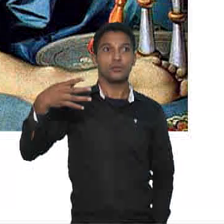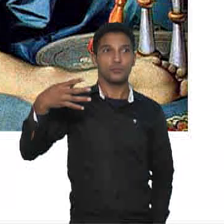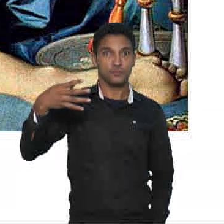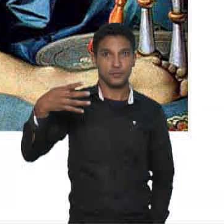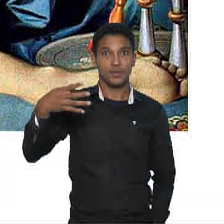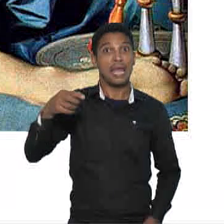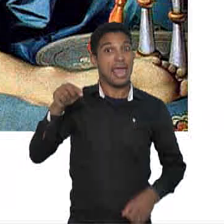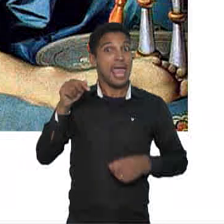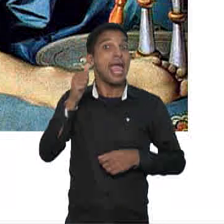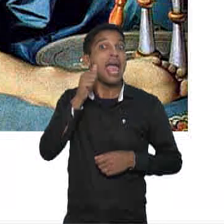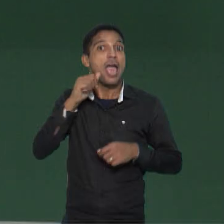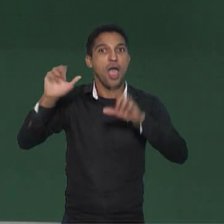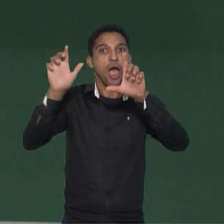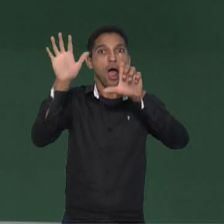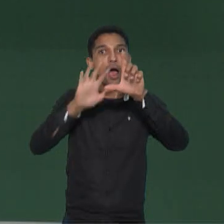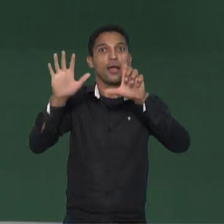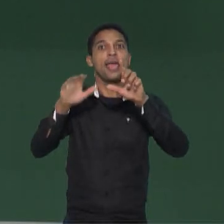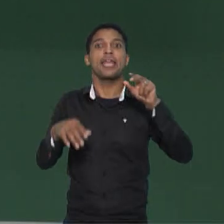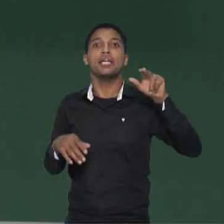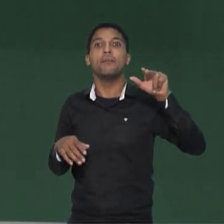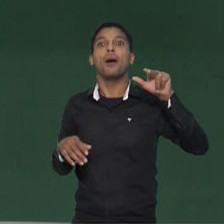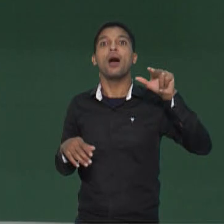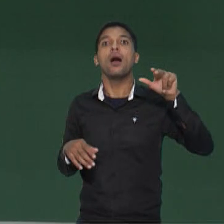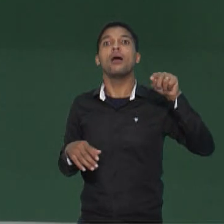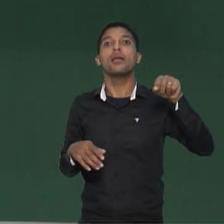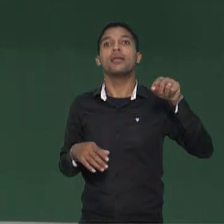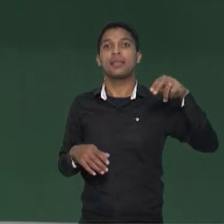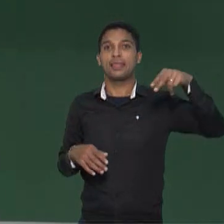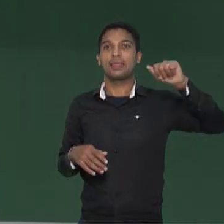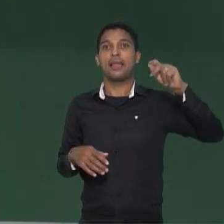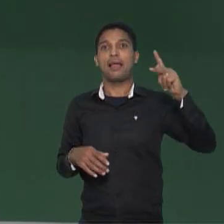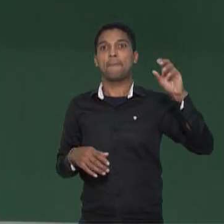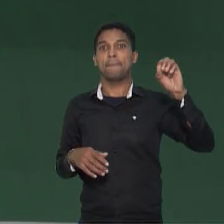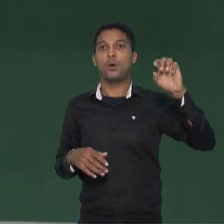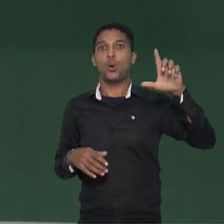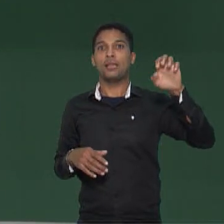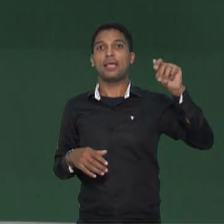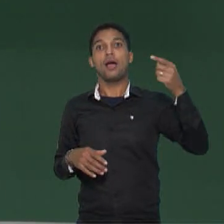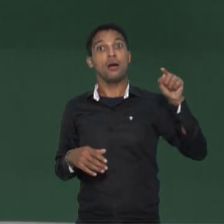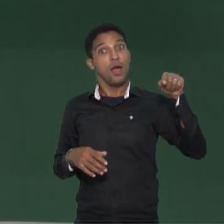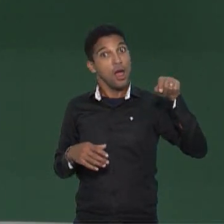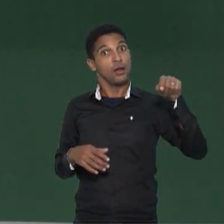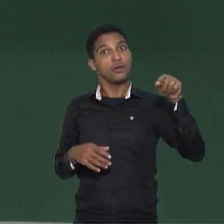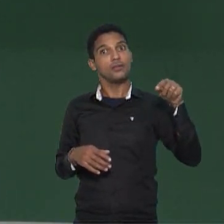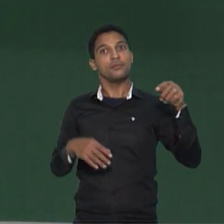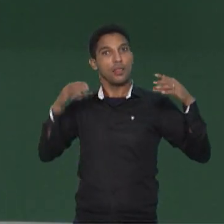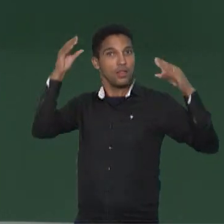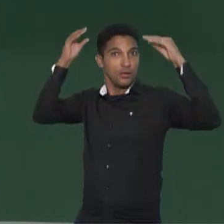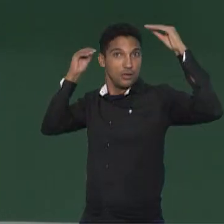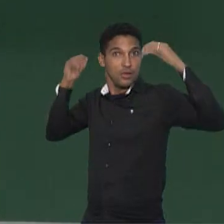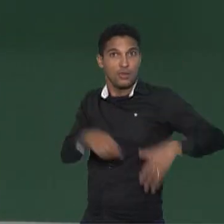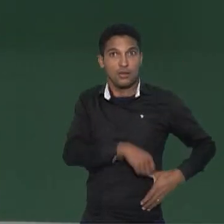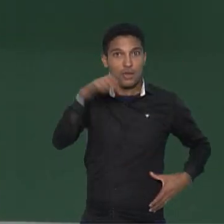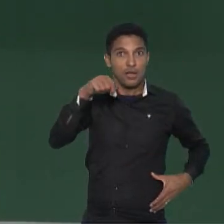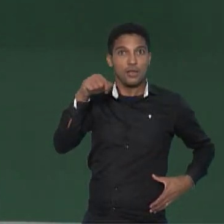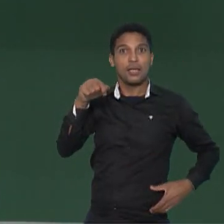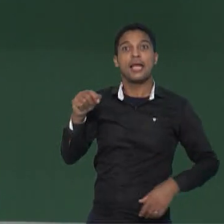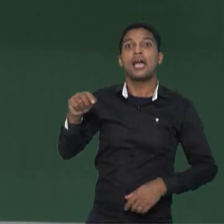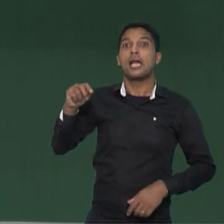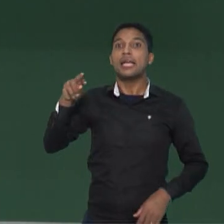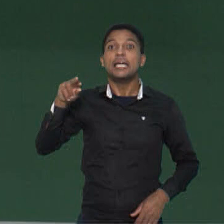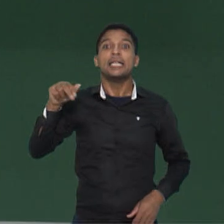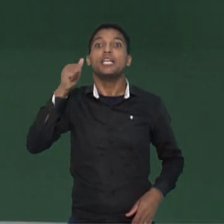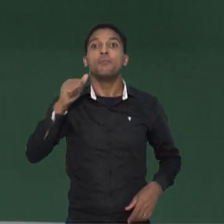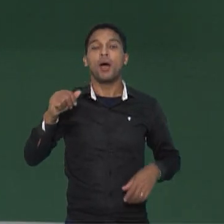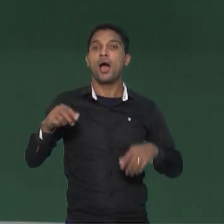era irmã de Napoleão. Olha que bacana, ele trabalhava bem nisso, tá? Então, mais uma vez, para vocês lembrarem aqui, ó, o incenso, né, todo o